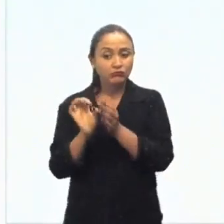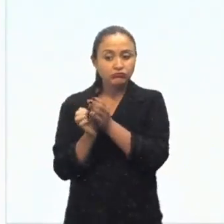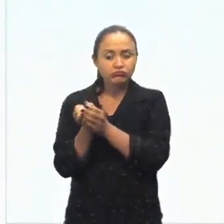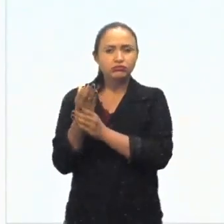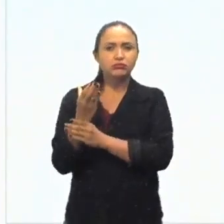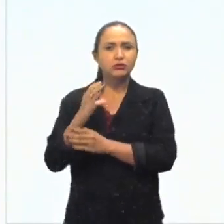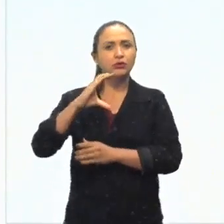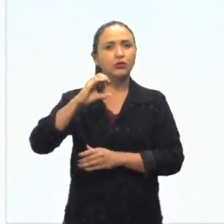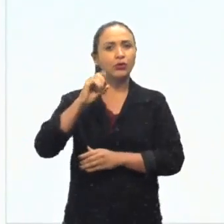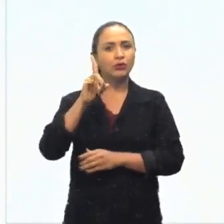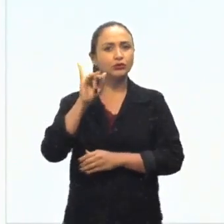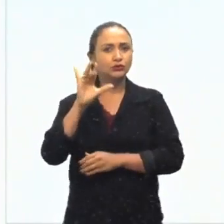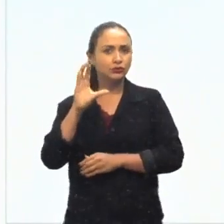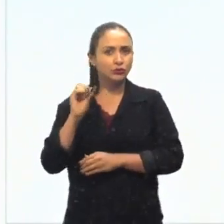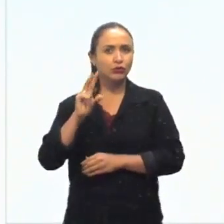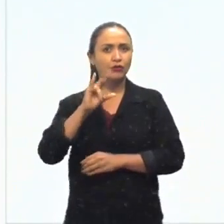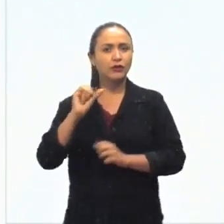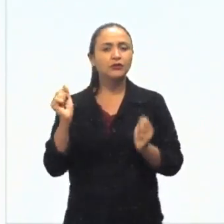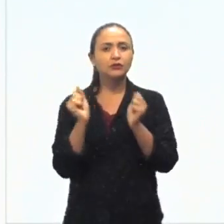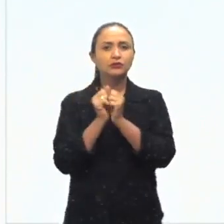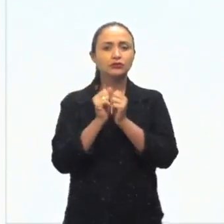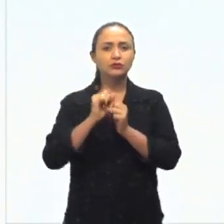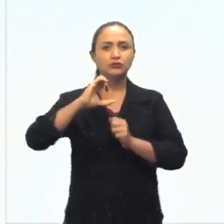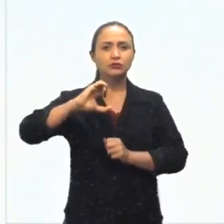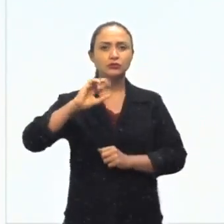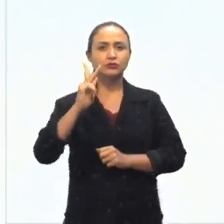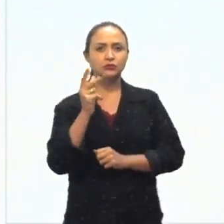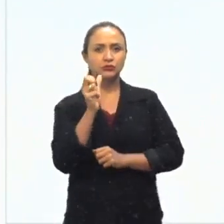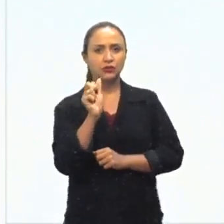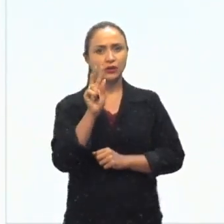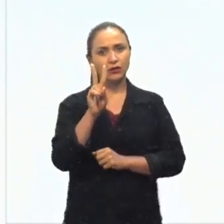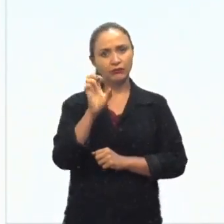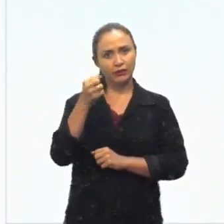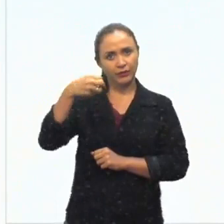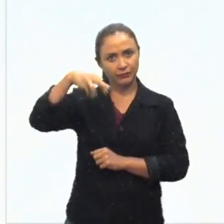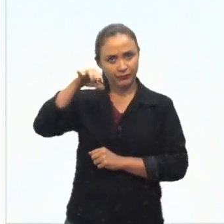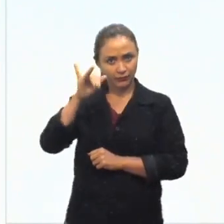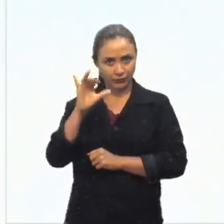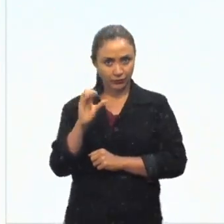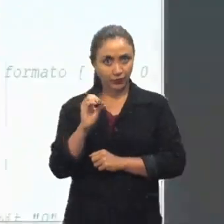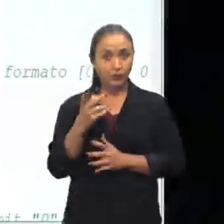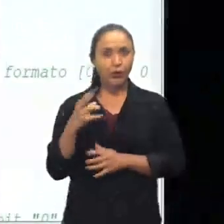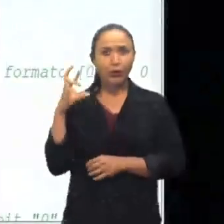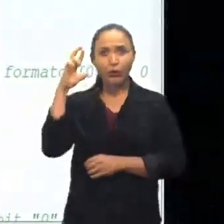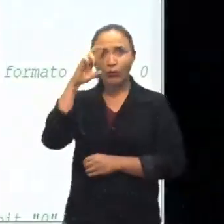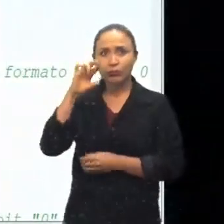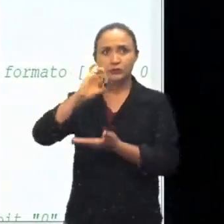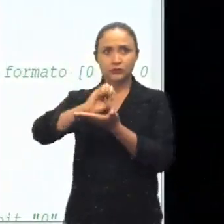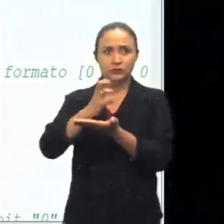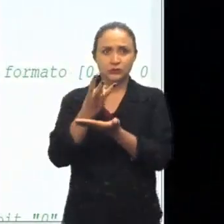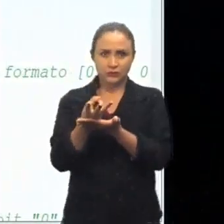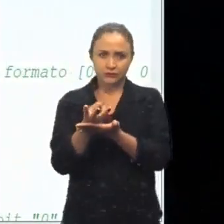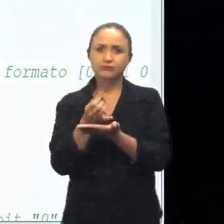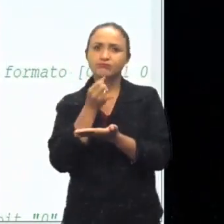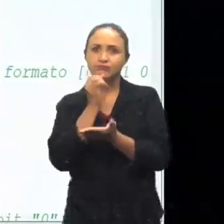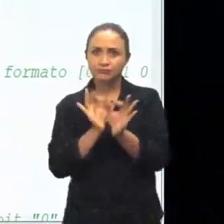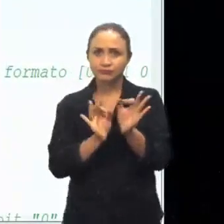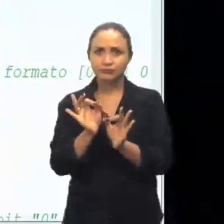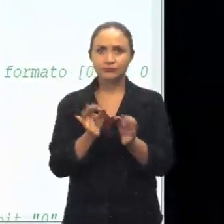implementar essa modulação por chaveamento de fase. Então, observando aqui no nosso software de simulação,